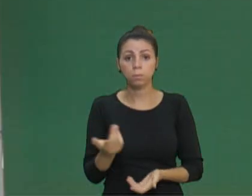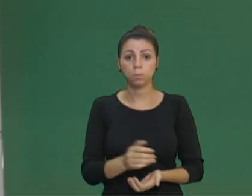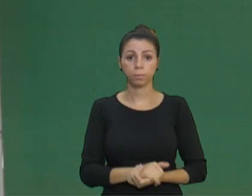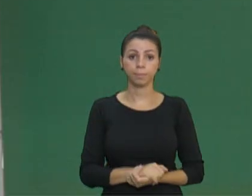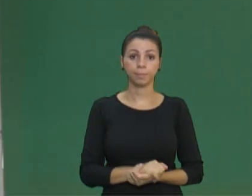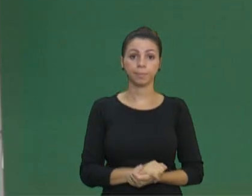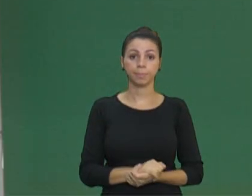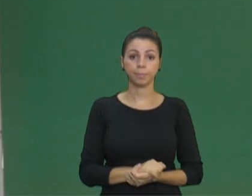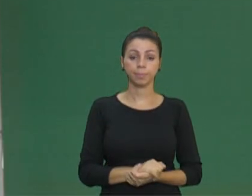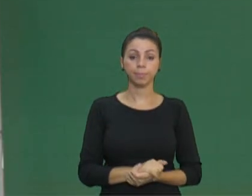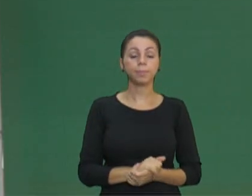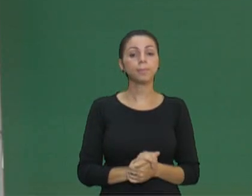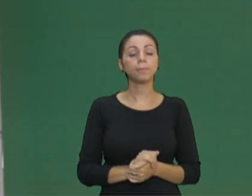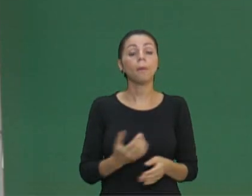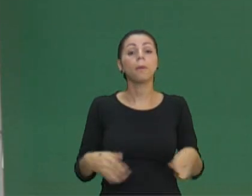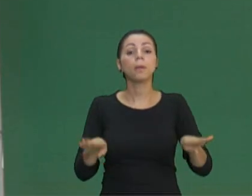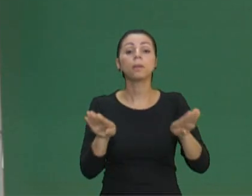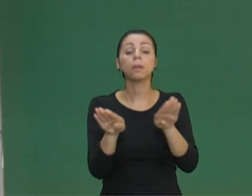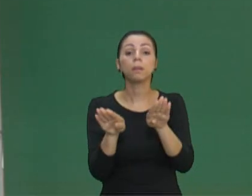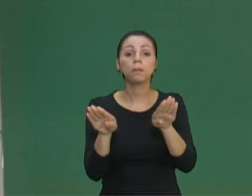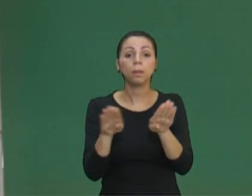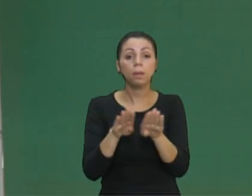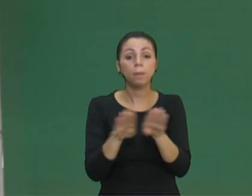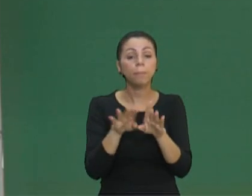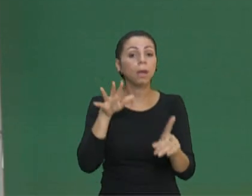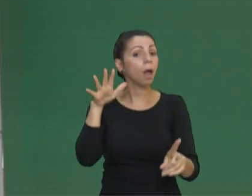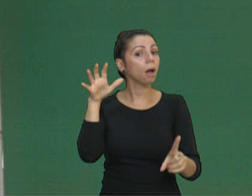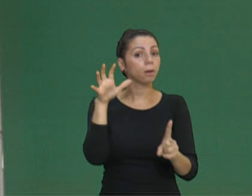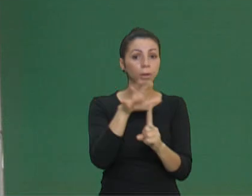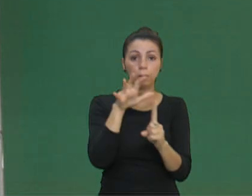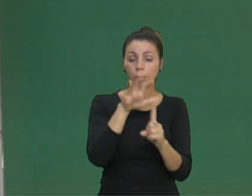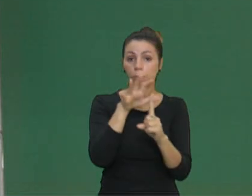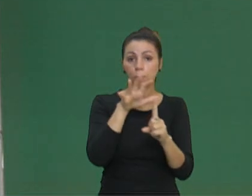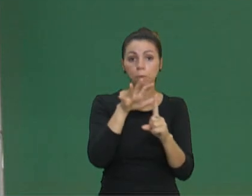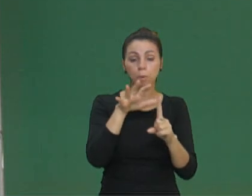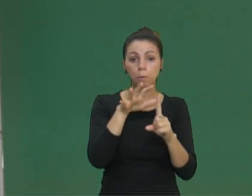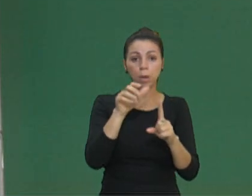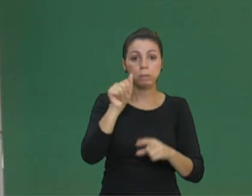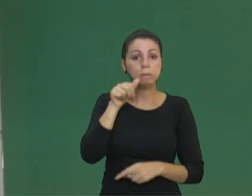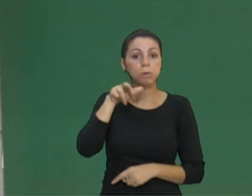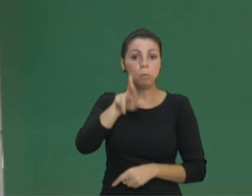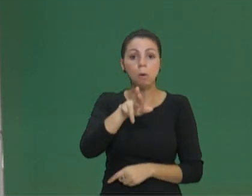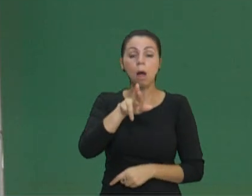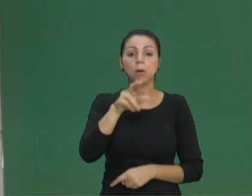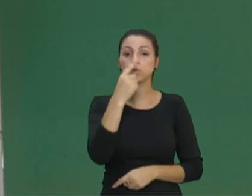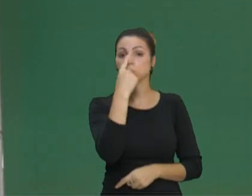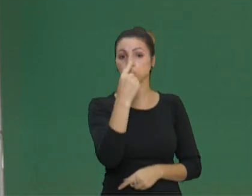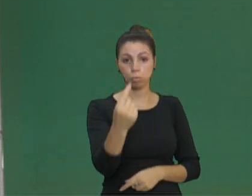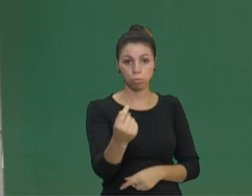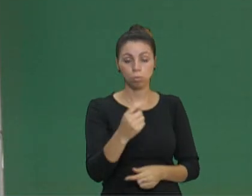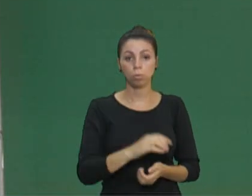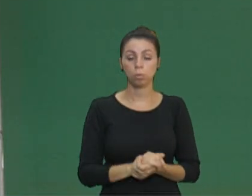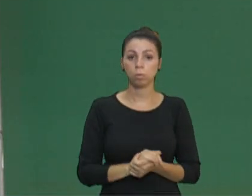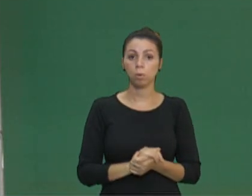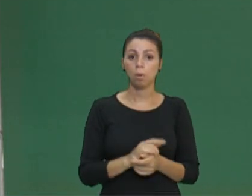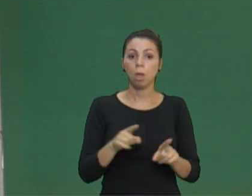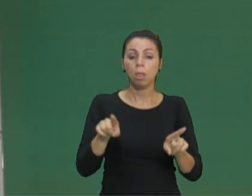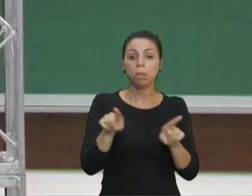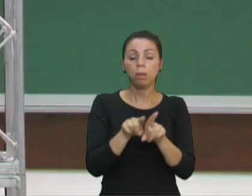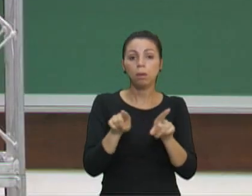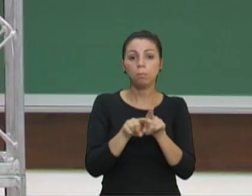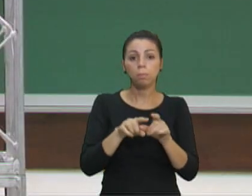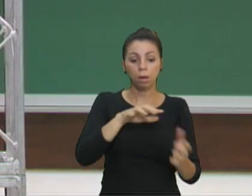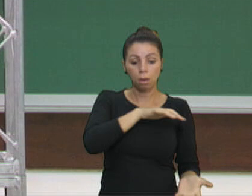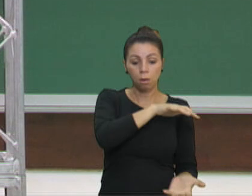também, né, uma das consequências dessa poluição no nosso ar é a intensificação do efeito estufa.